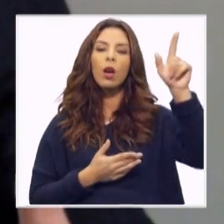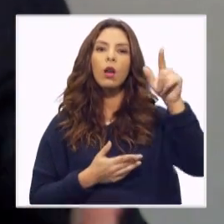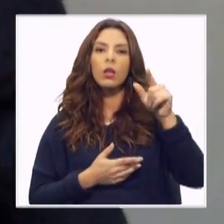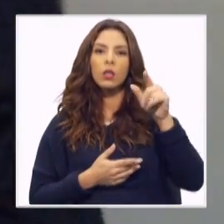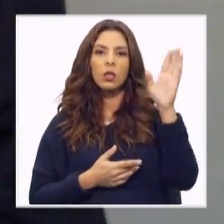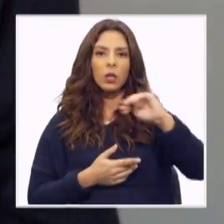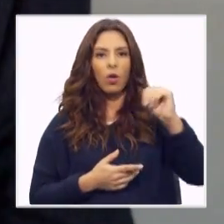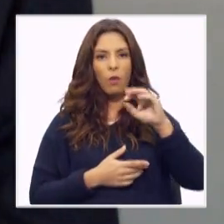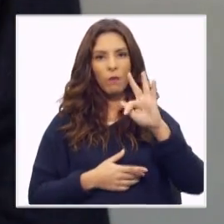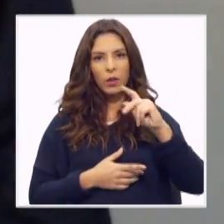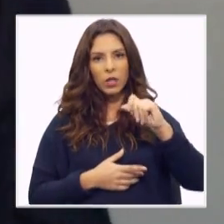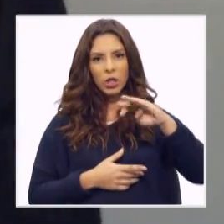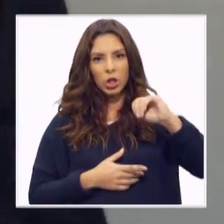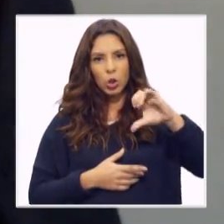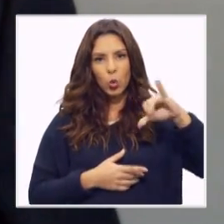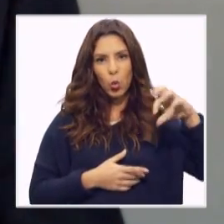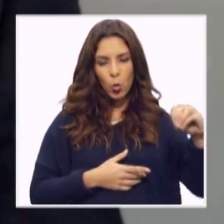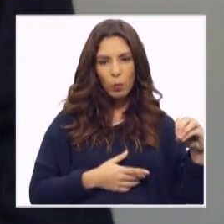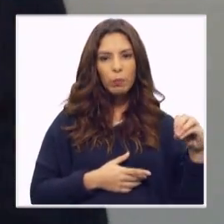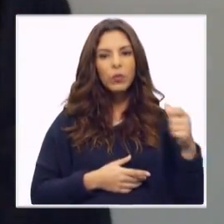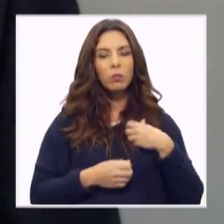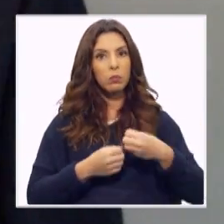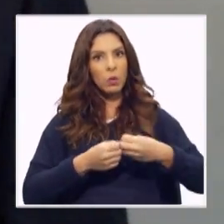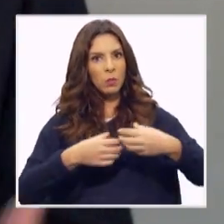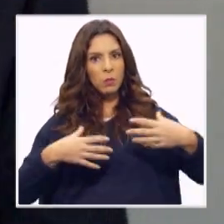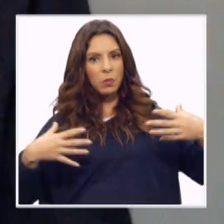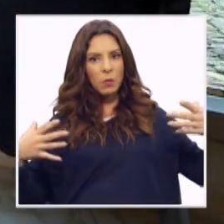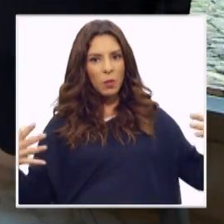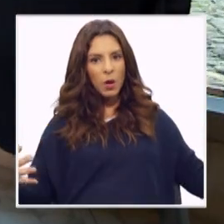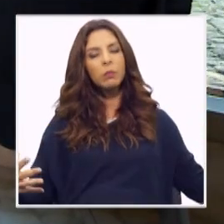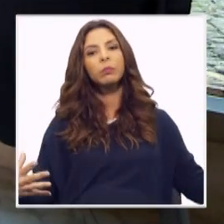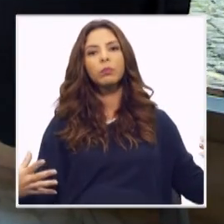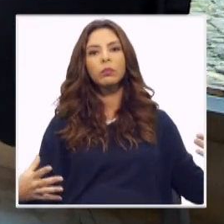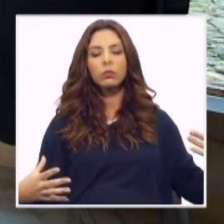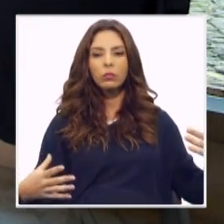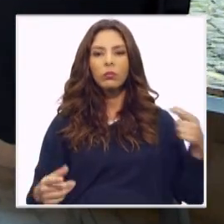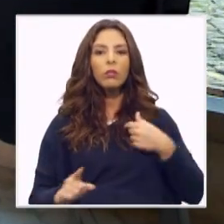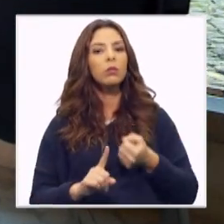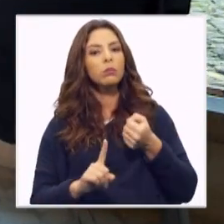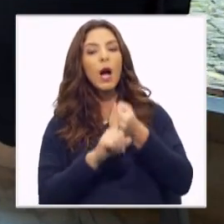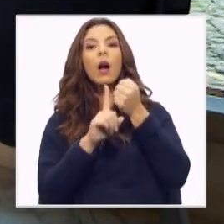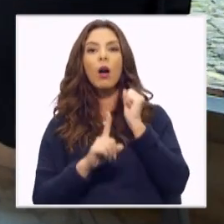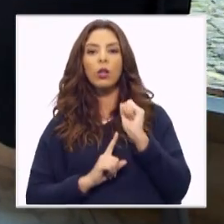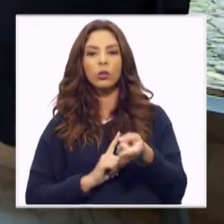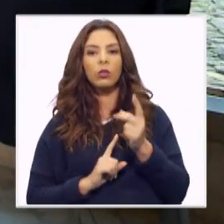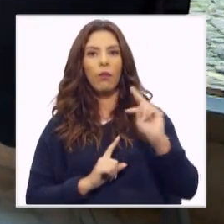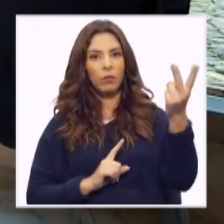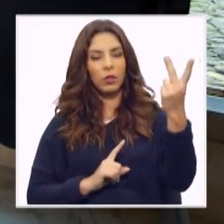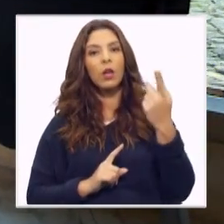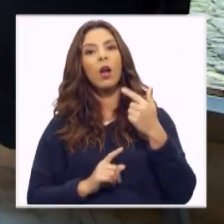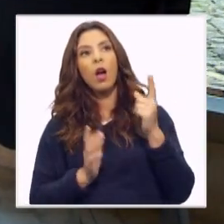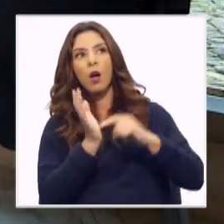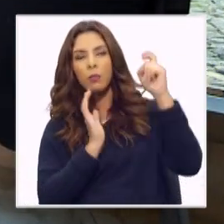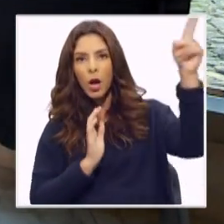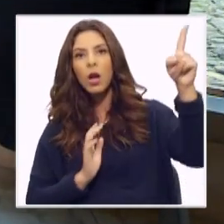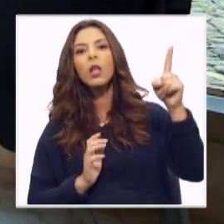escritório em São Francisco, neste momento são 8 pessoas, e que vai continuar a crescer, porque temos a ter um crescimento muito grande a nível de cliente. Um desafio é continuar a